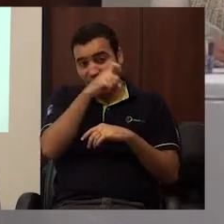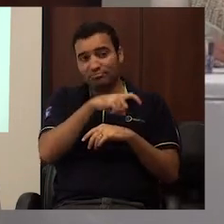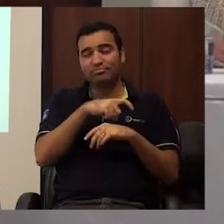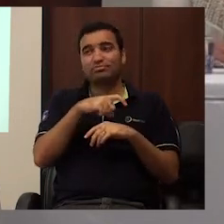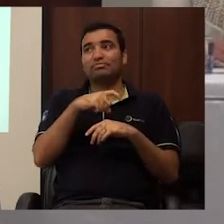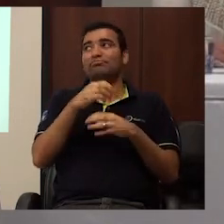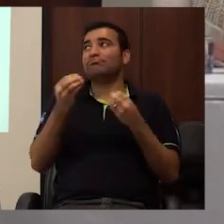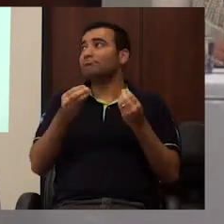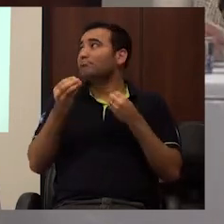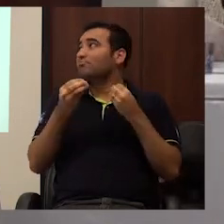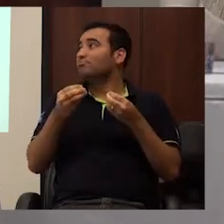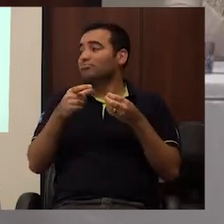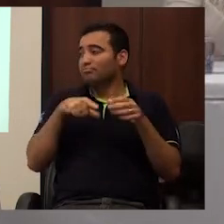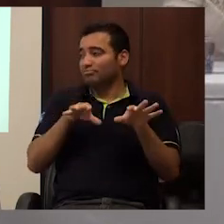serem